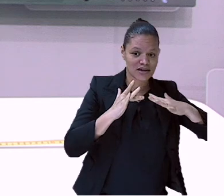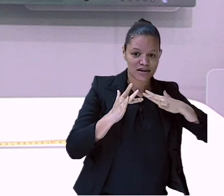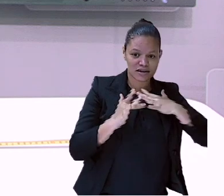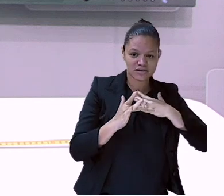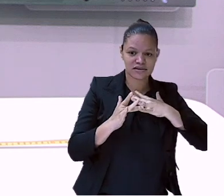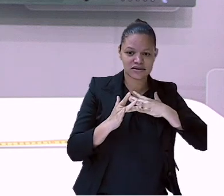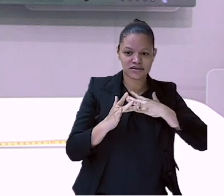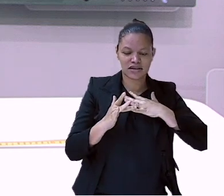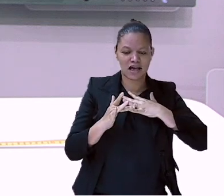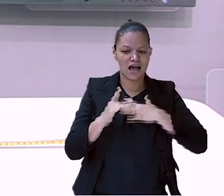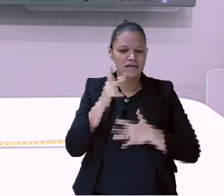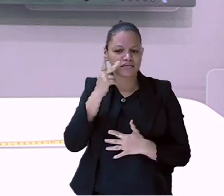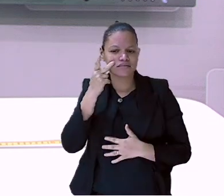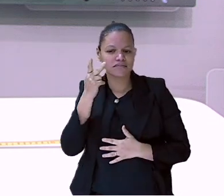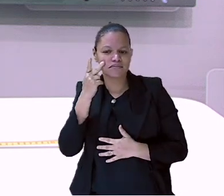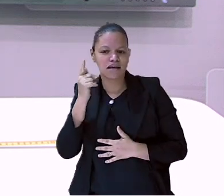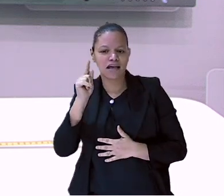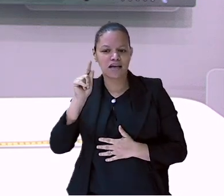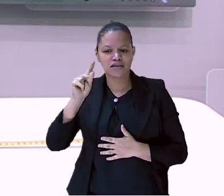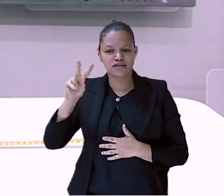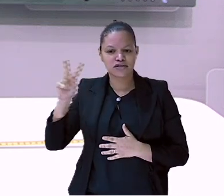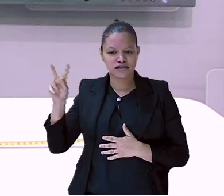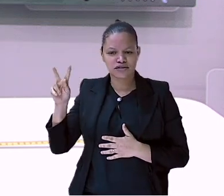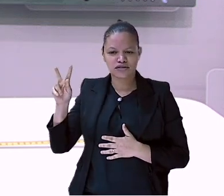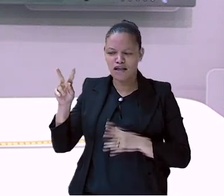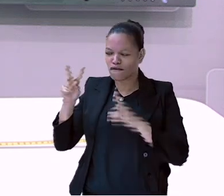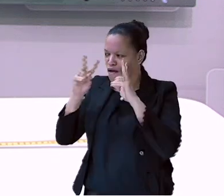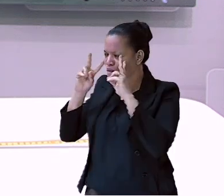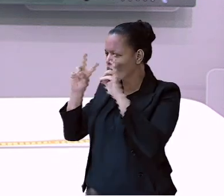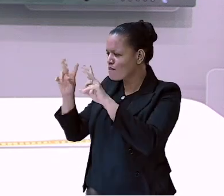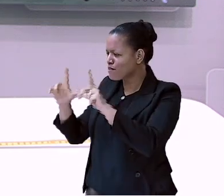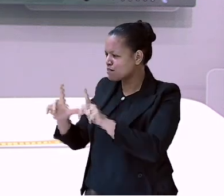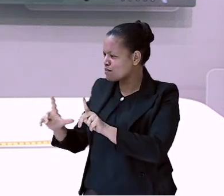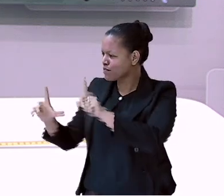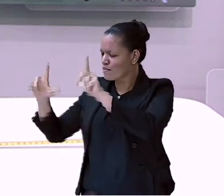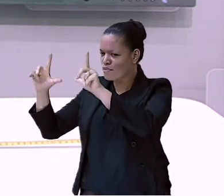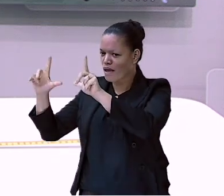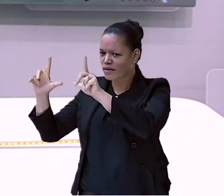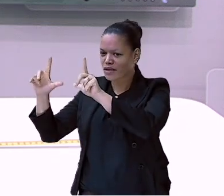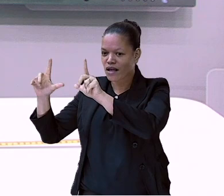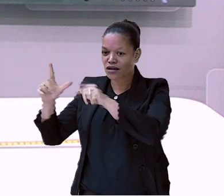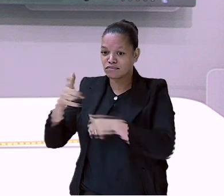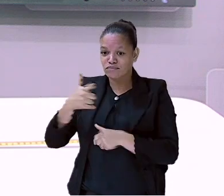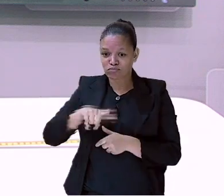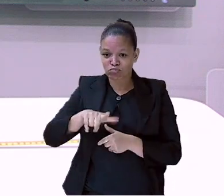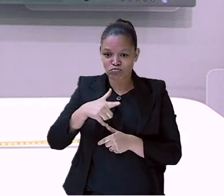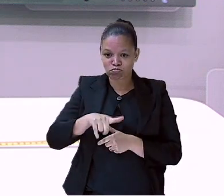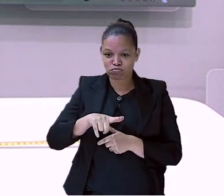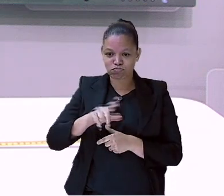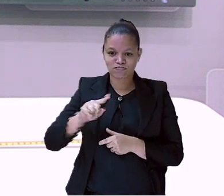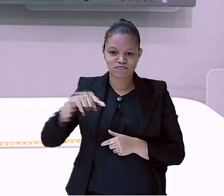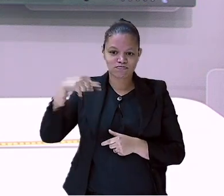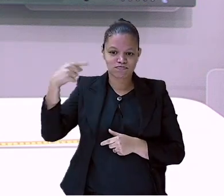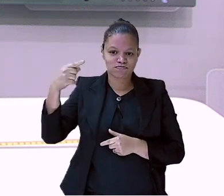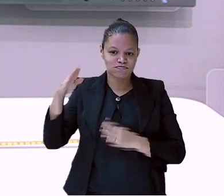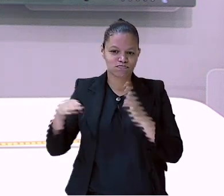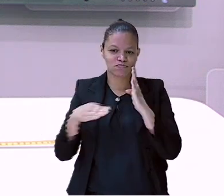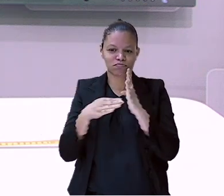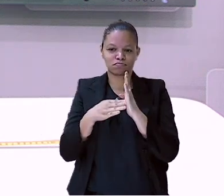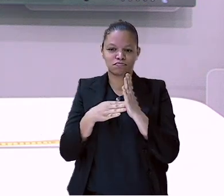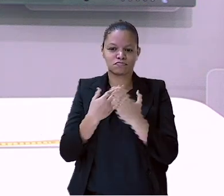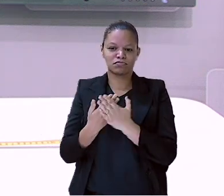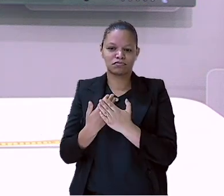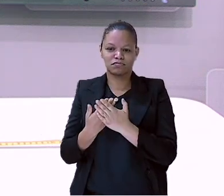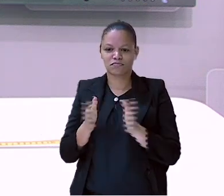redes sociais para você estar assistindo as nossas aulas várias vezes. Até uma próxima aula. Tchau!